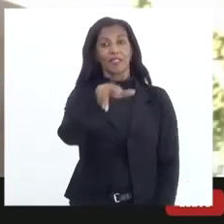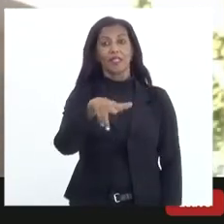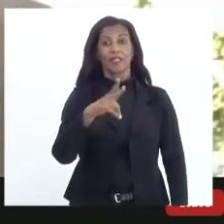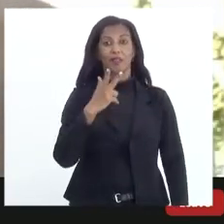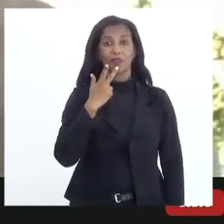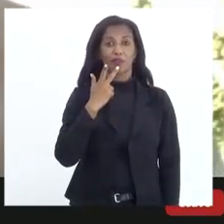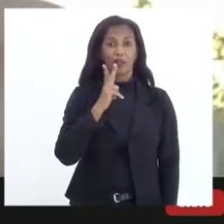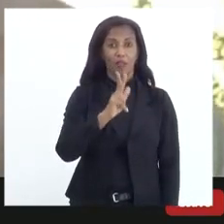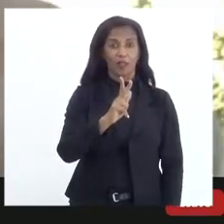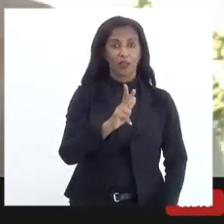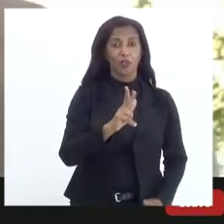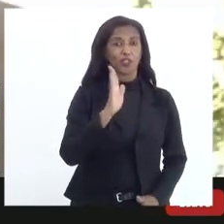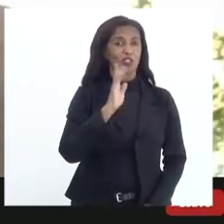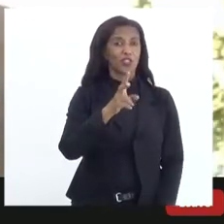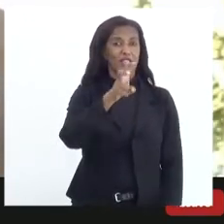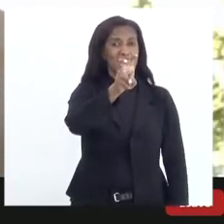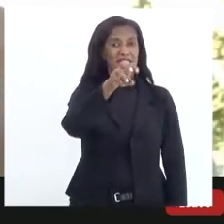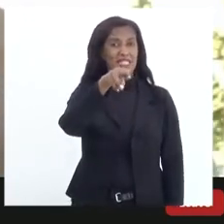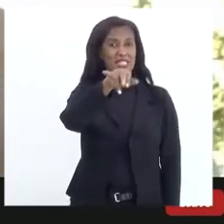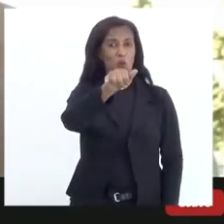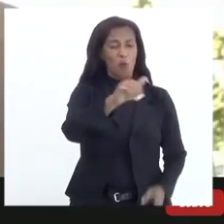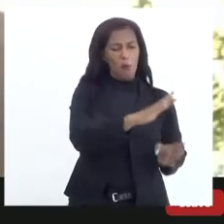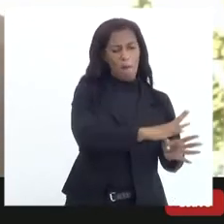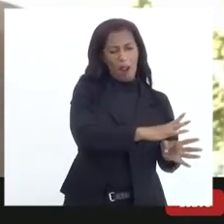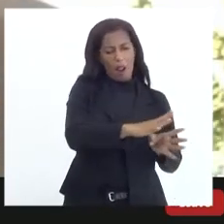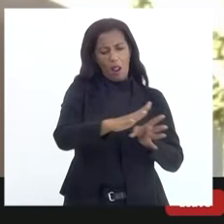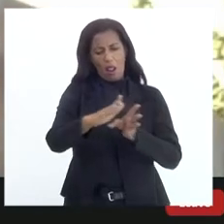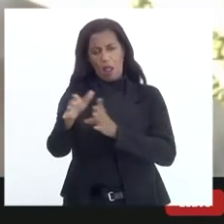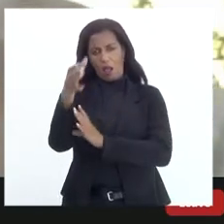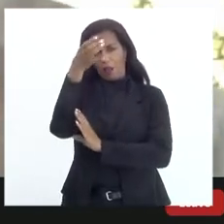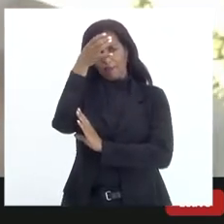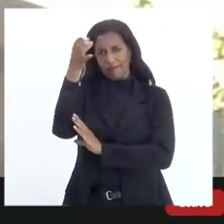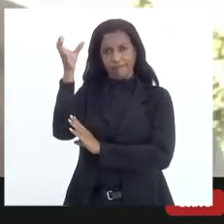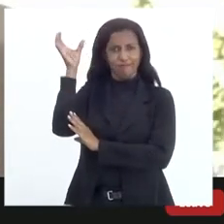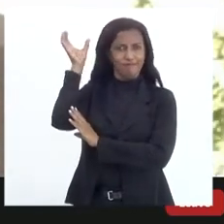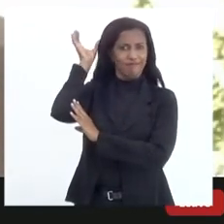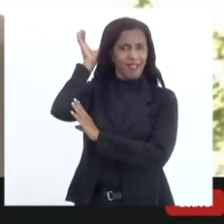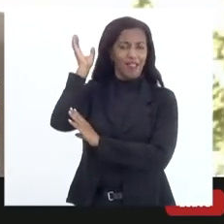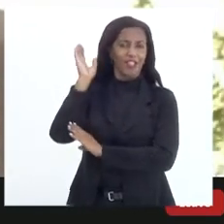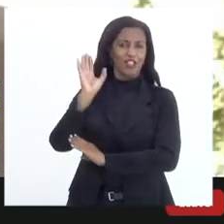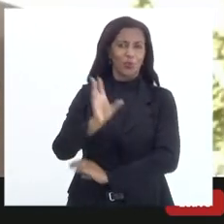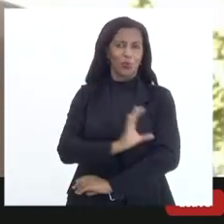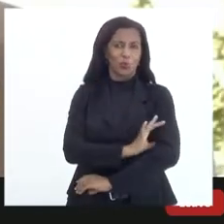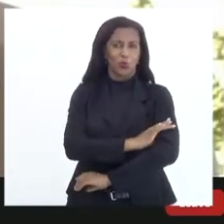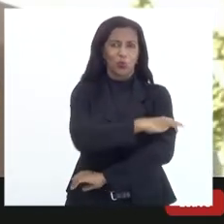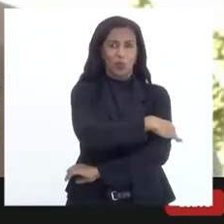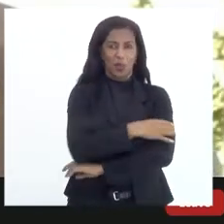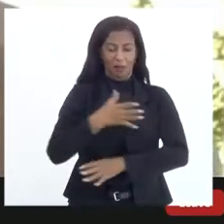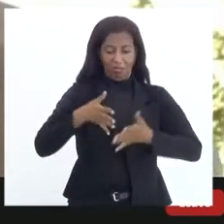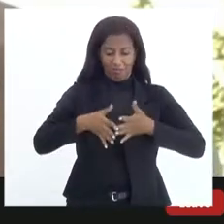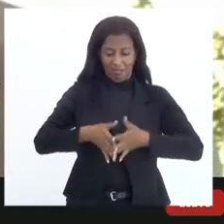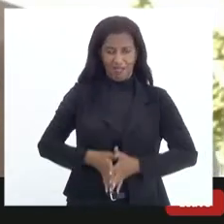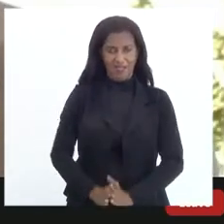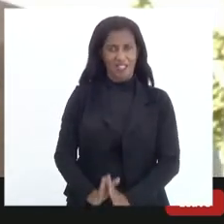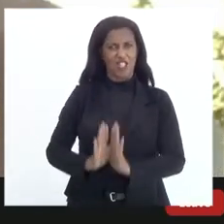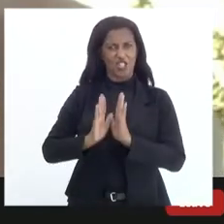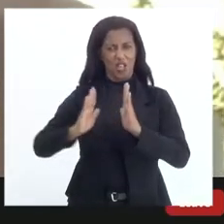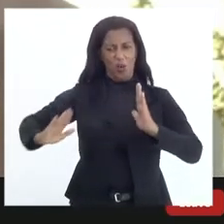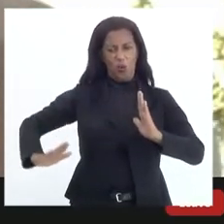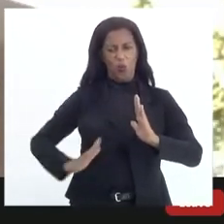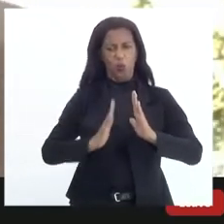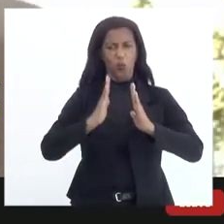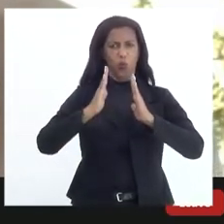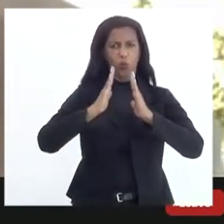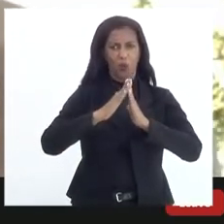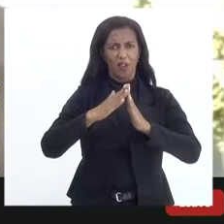que já correu mais de 5 mil terreiros de Umbanda e Candomblé, que nasceu dentro de um terreiro de Umbanda, conhece isso,